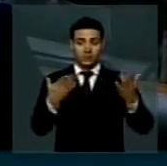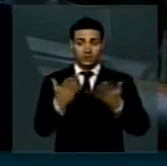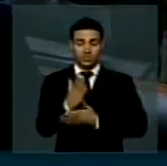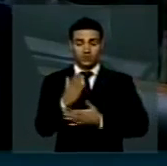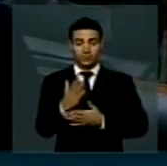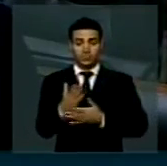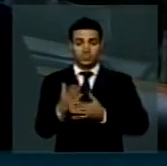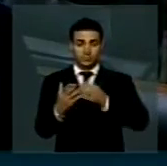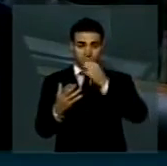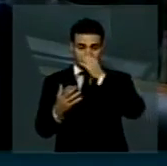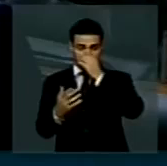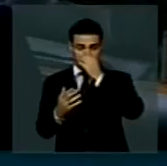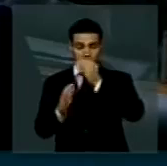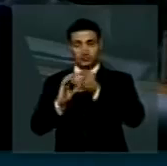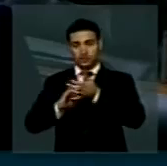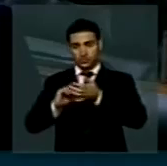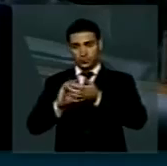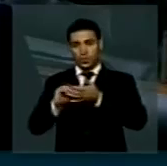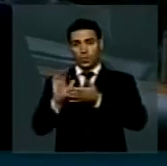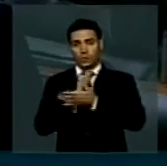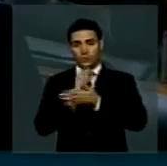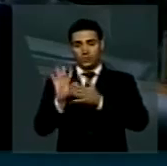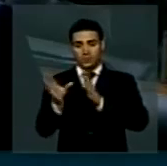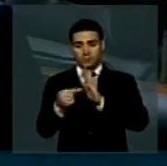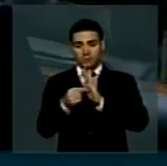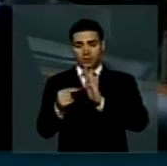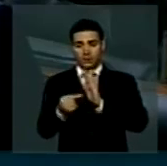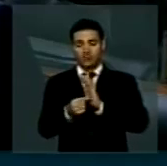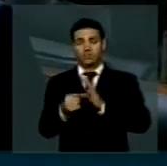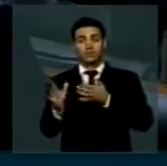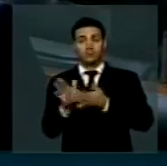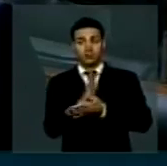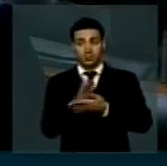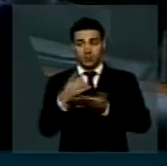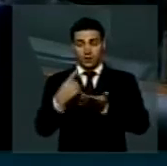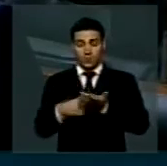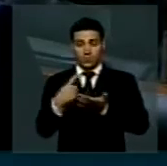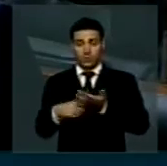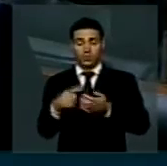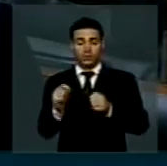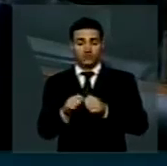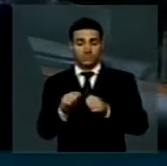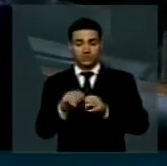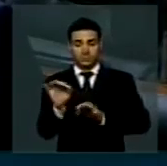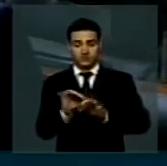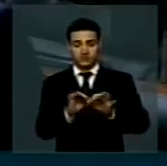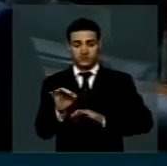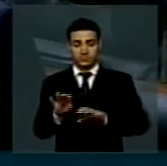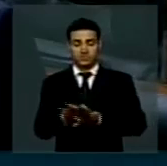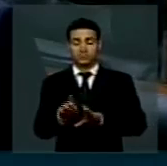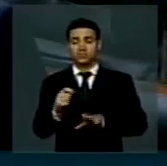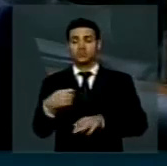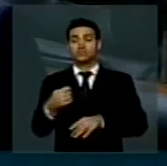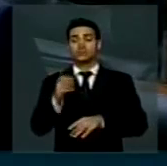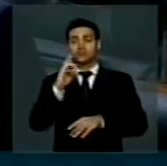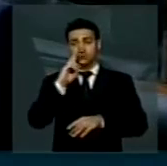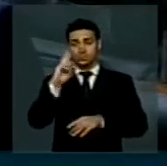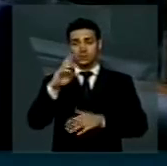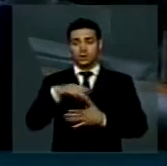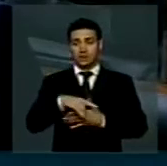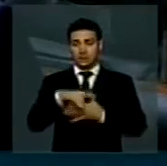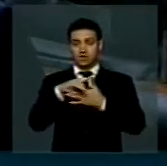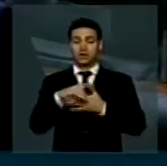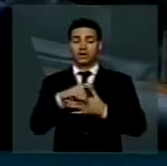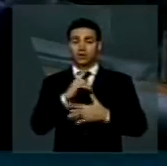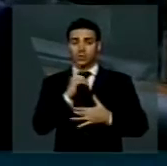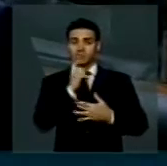onde foram rejeitadas muitas emendas em função dos acordos que foram feitos, costurados e liderados por Vossa Excelência, conseguiu,